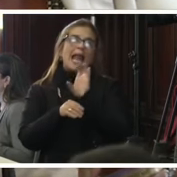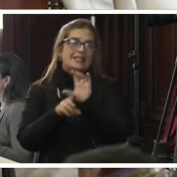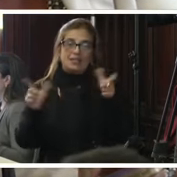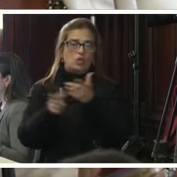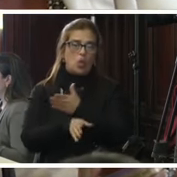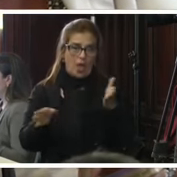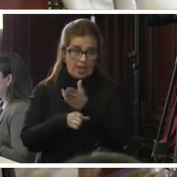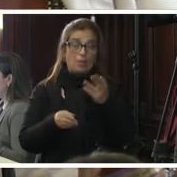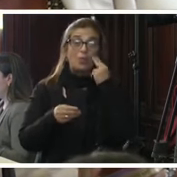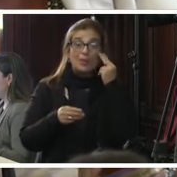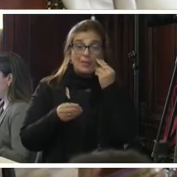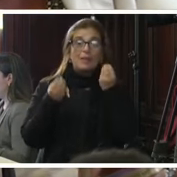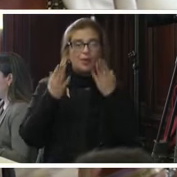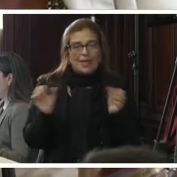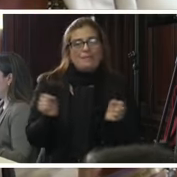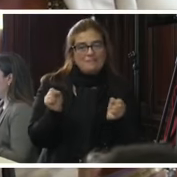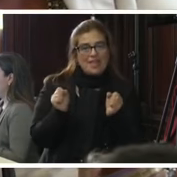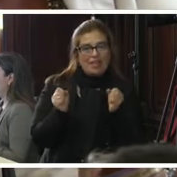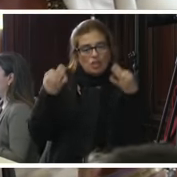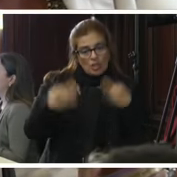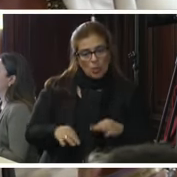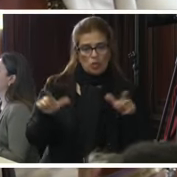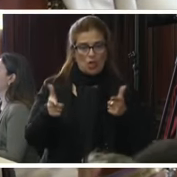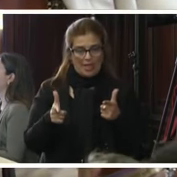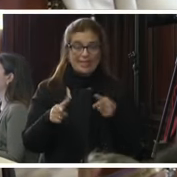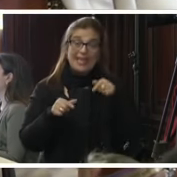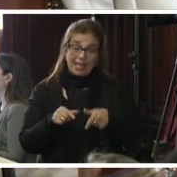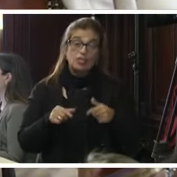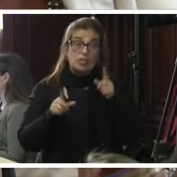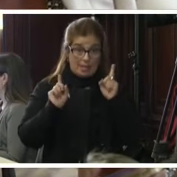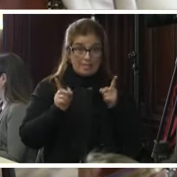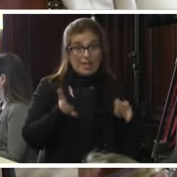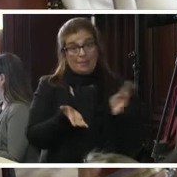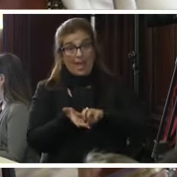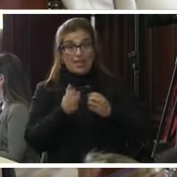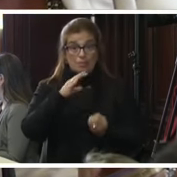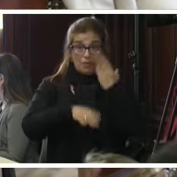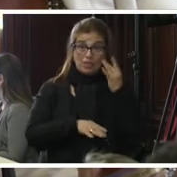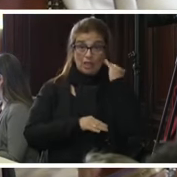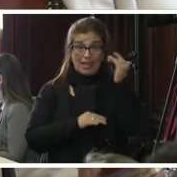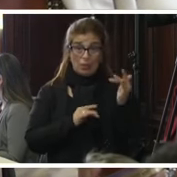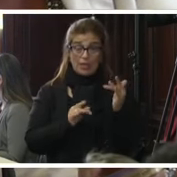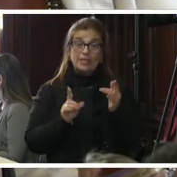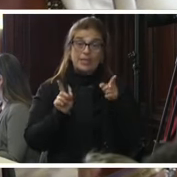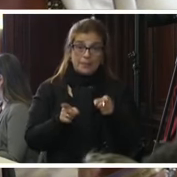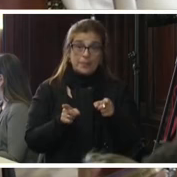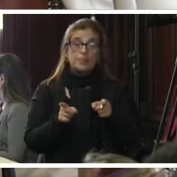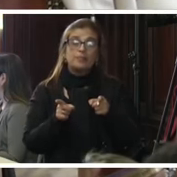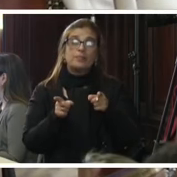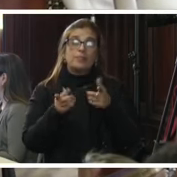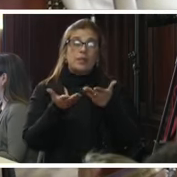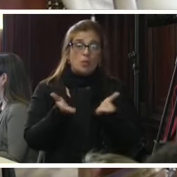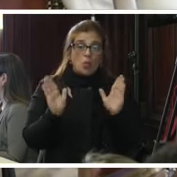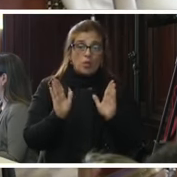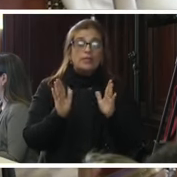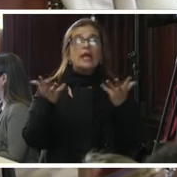segurança. E não é possível apagar da memória de pais e profissionais de educação a tragédia ocorrida no mês de março, quando